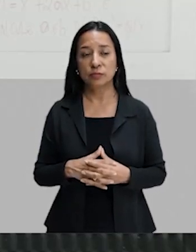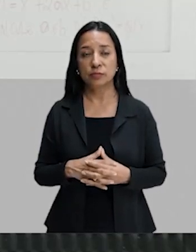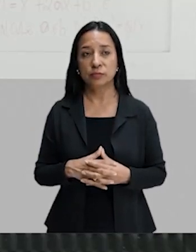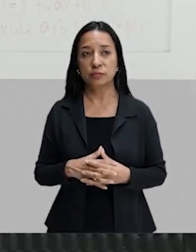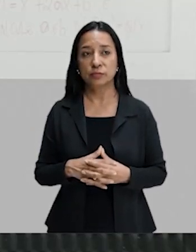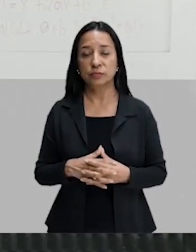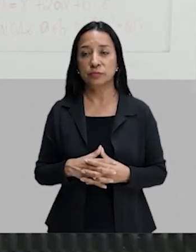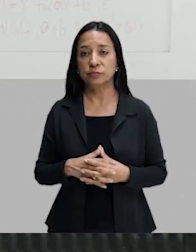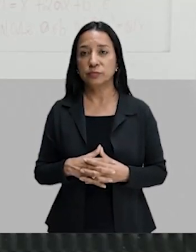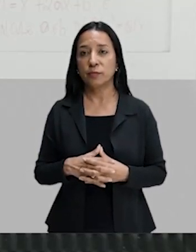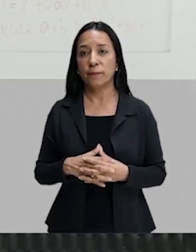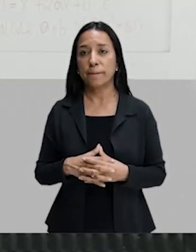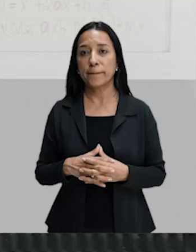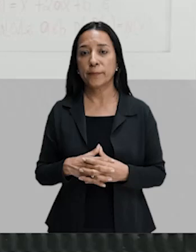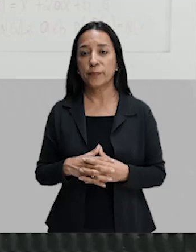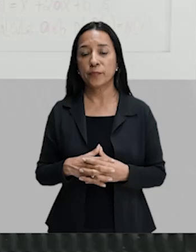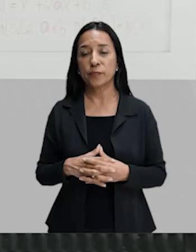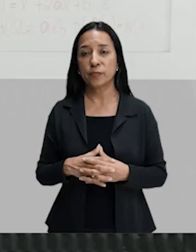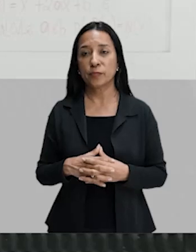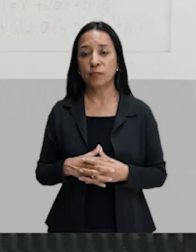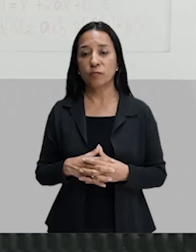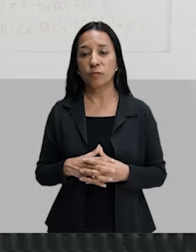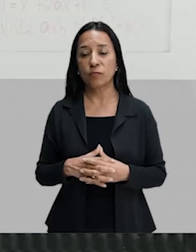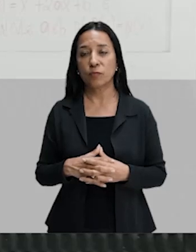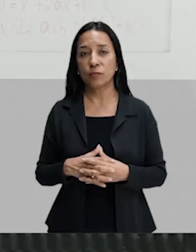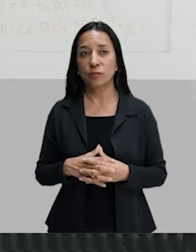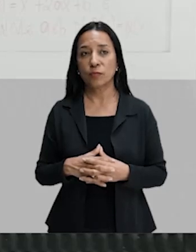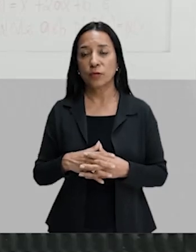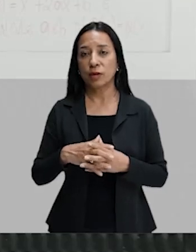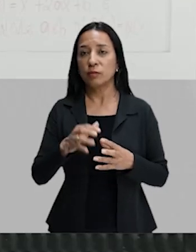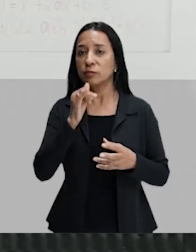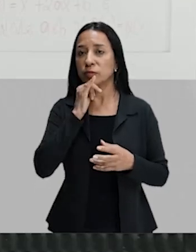Certo? Vamos lá. Então, aqui o exemplo 1.